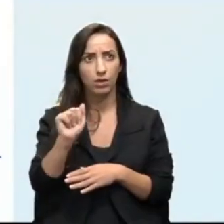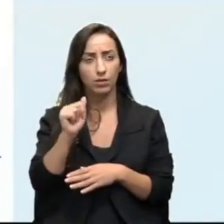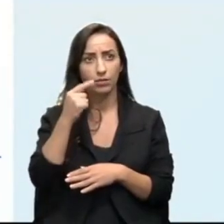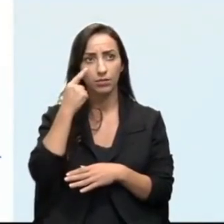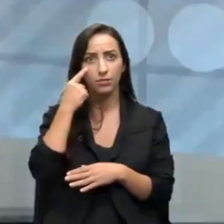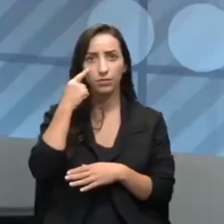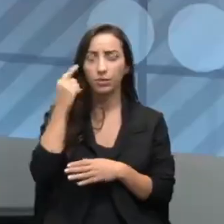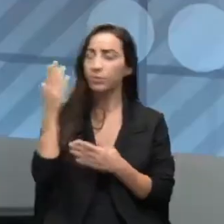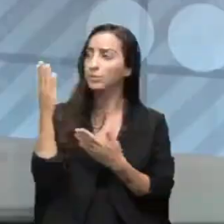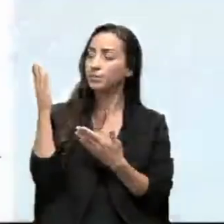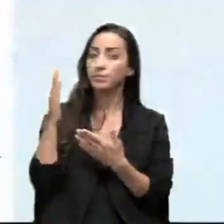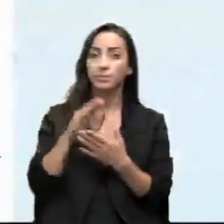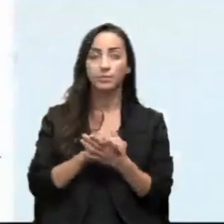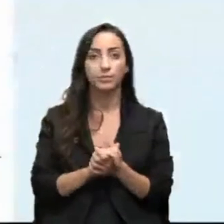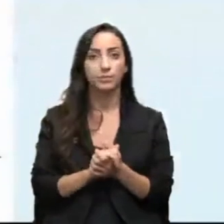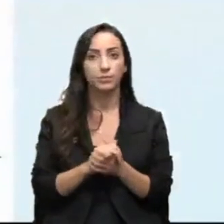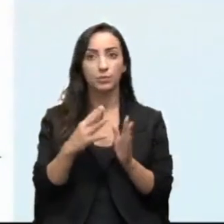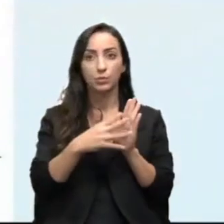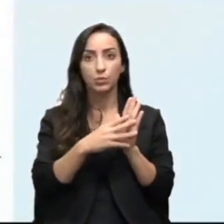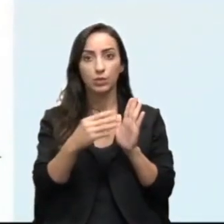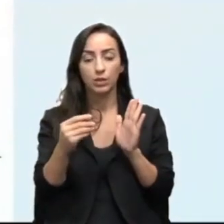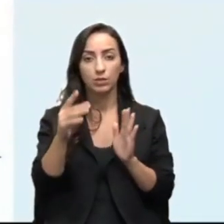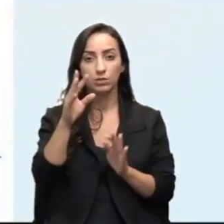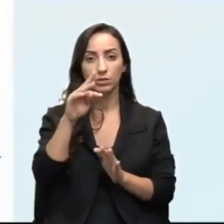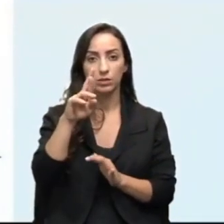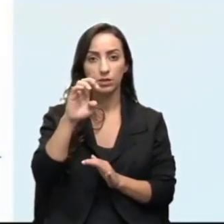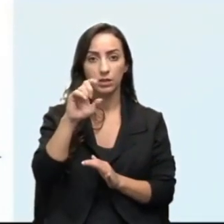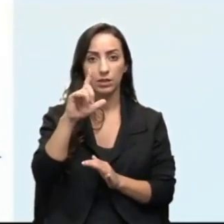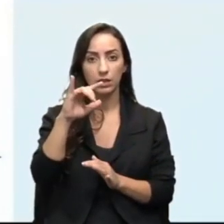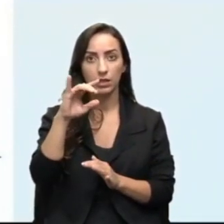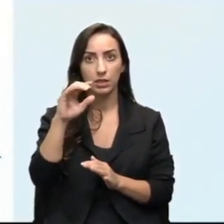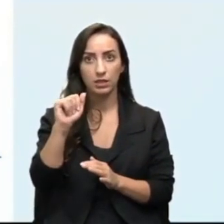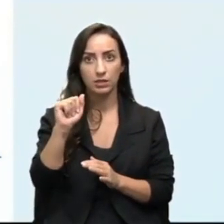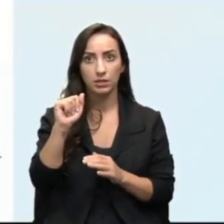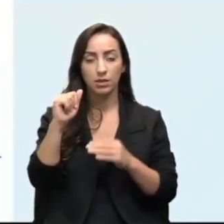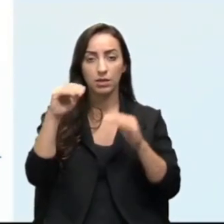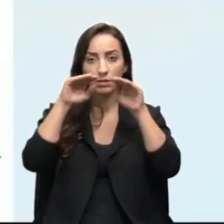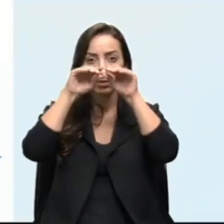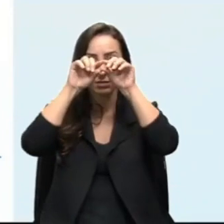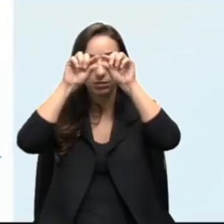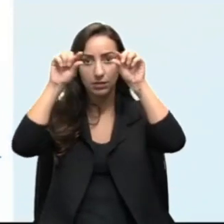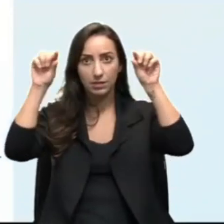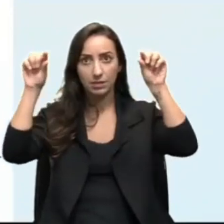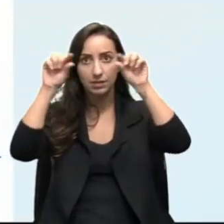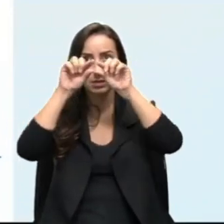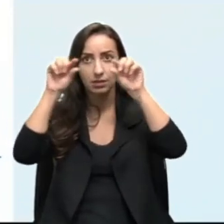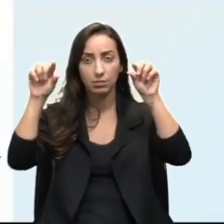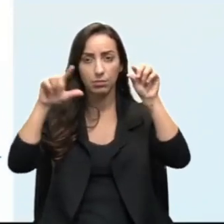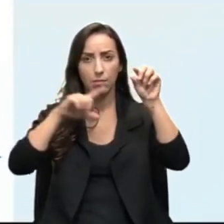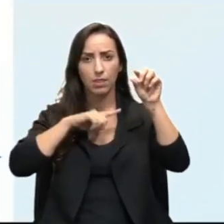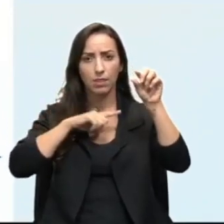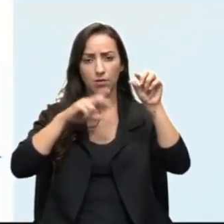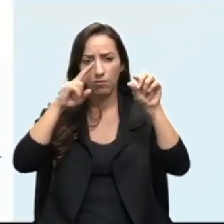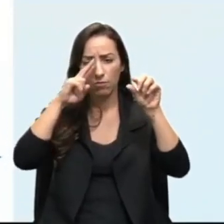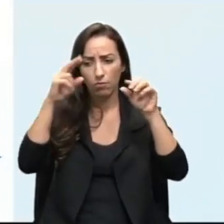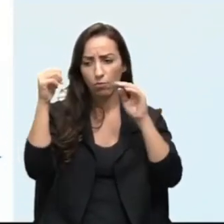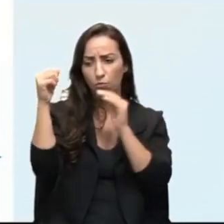ver no modelo de treliça que nós temos na parte superior forças de